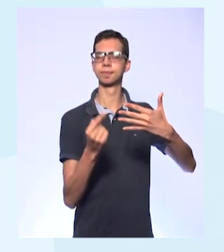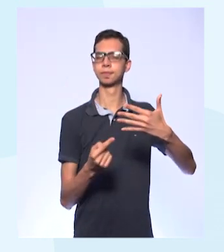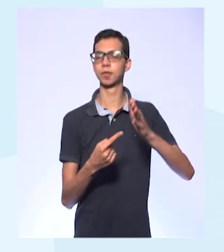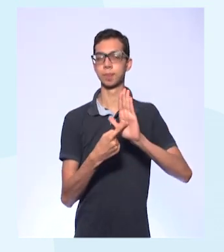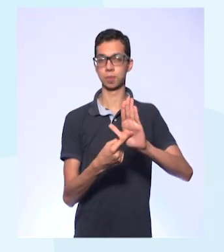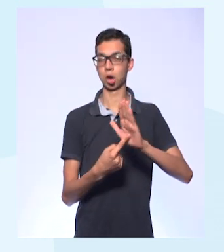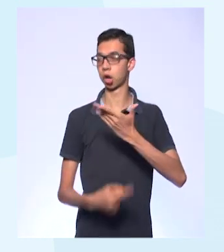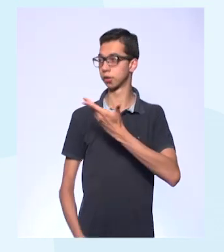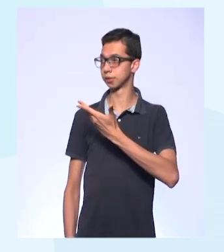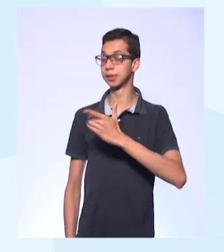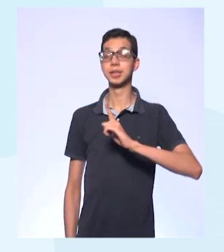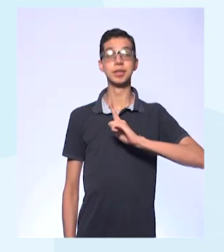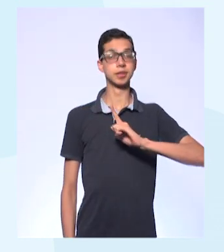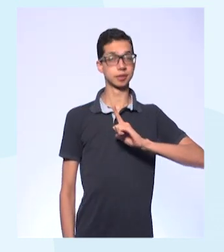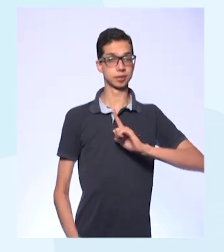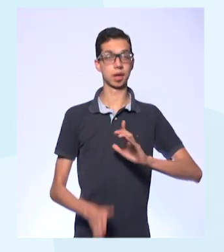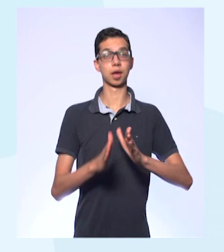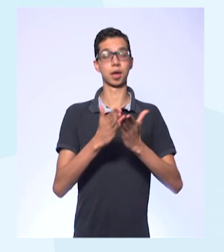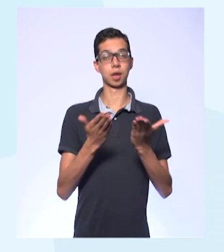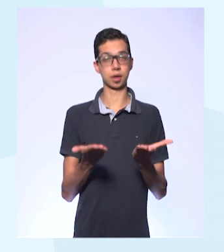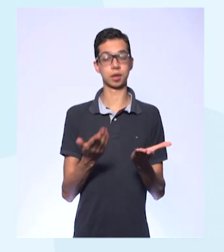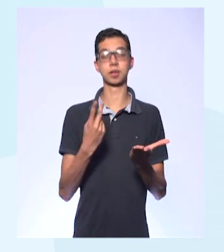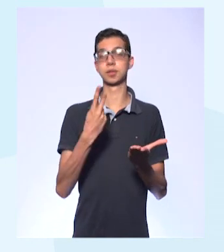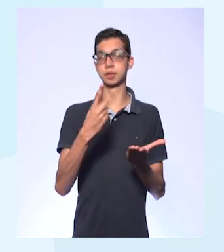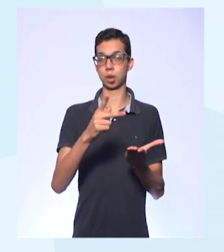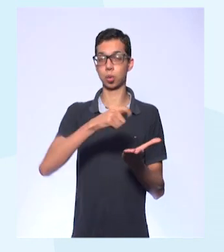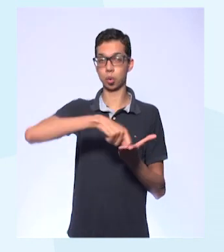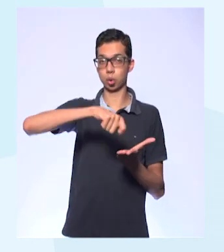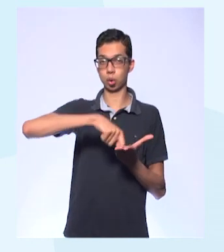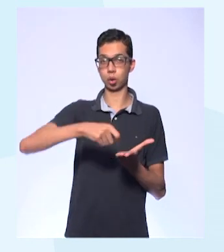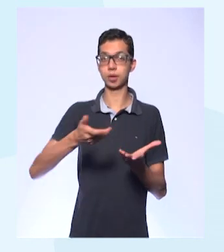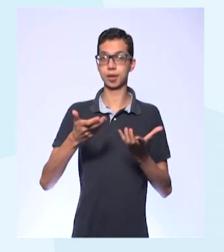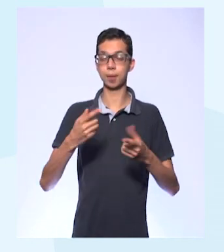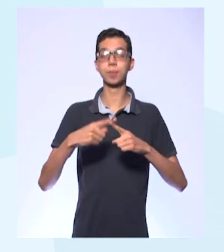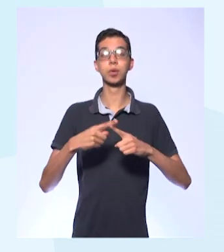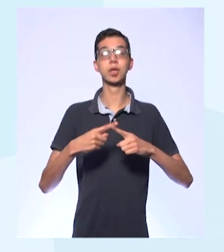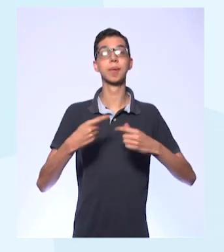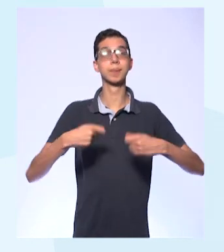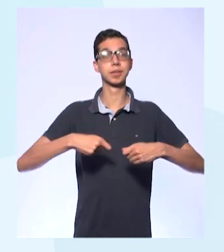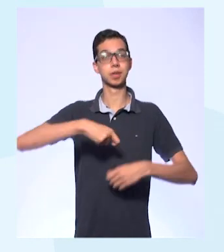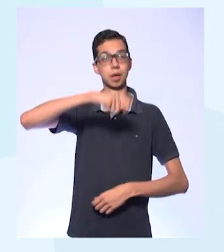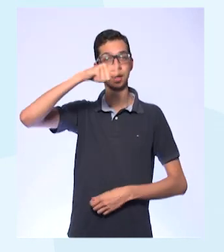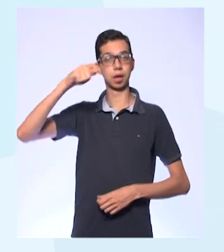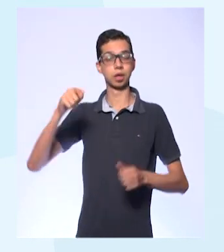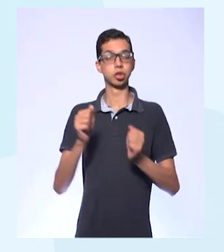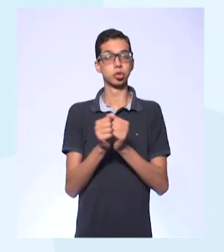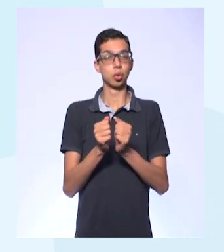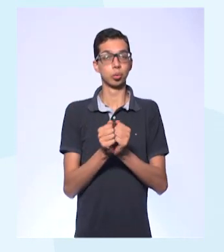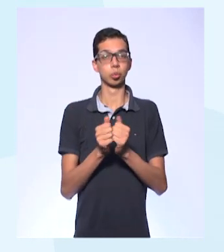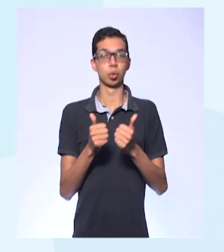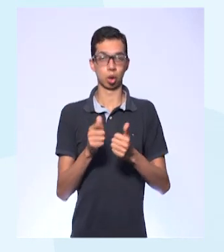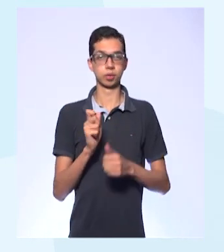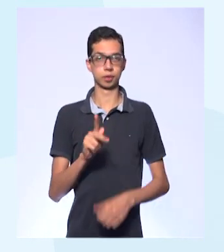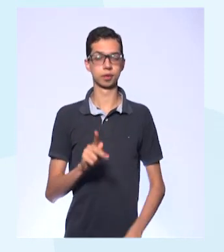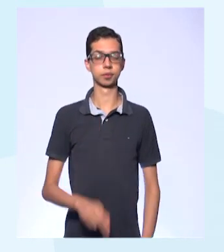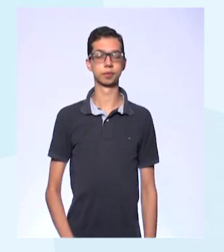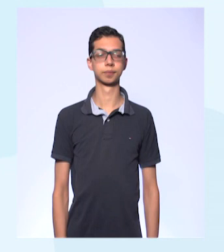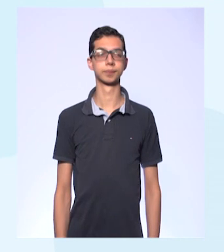vocês quiserem copiar, porque aí eu vou precisar tirar da tela para a gente poder fazer junto aqui no quadro. Vamos lá?